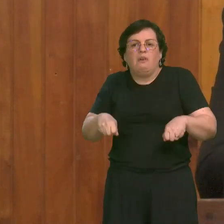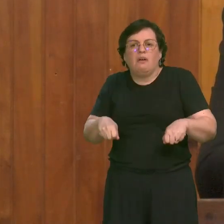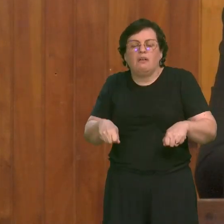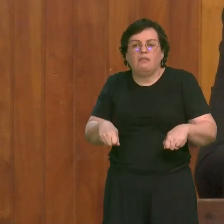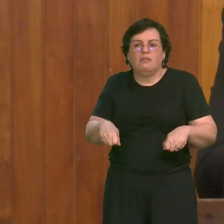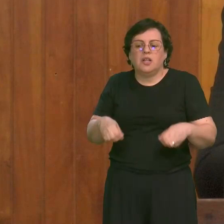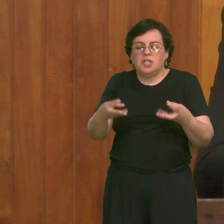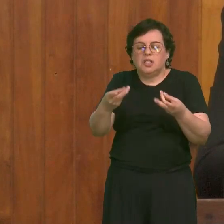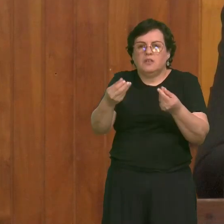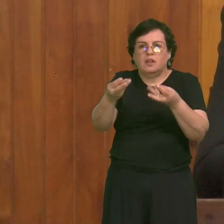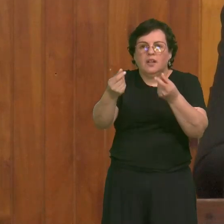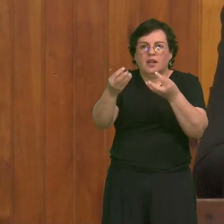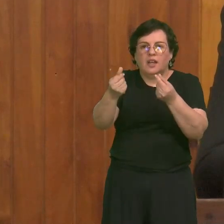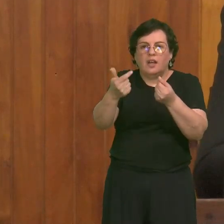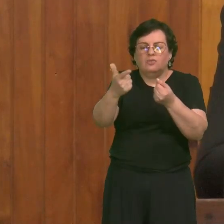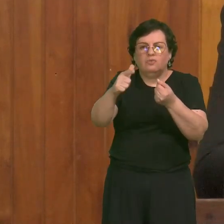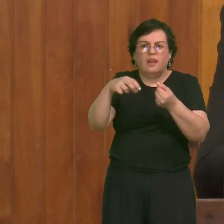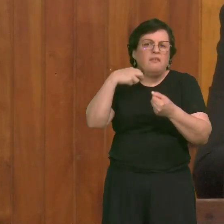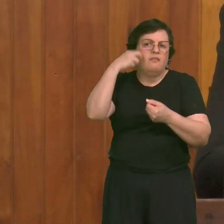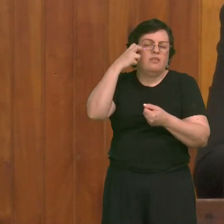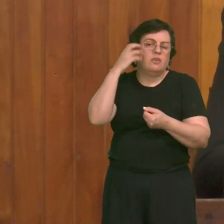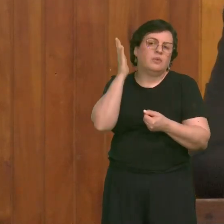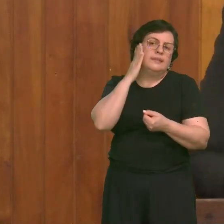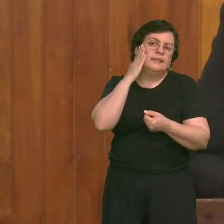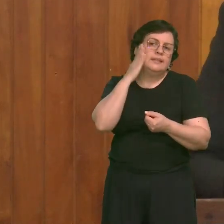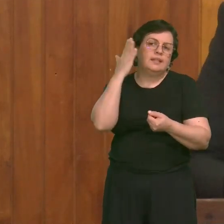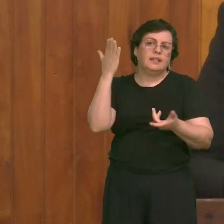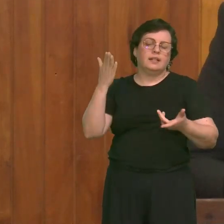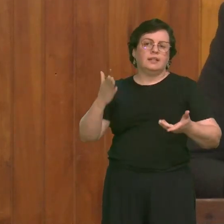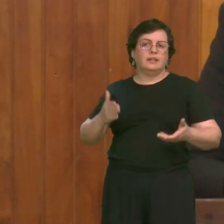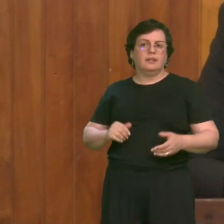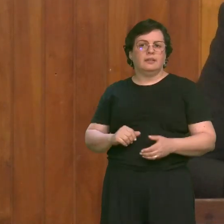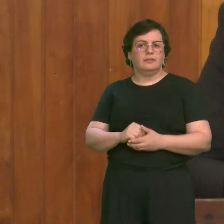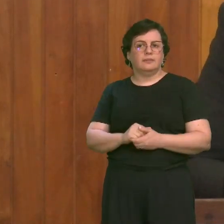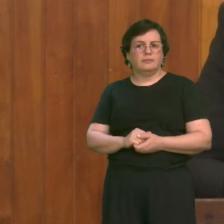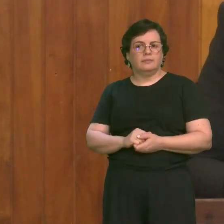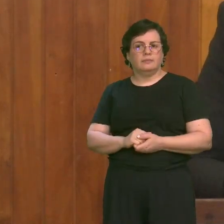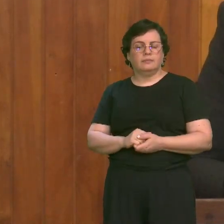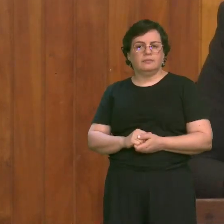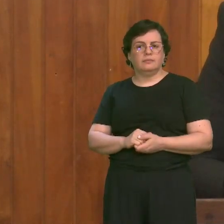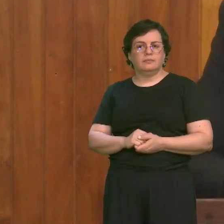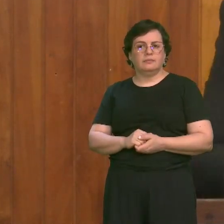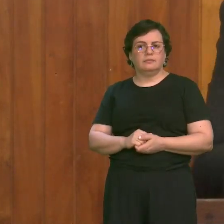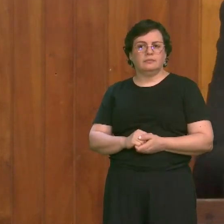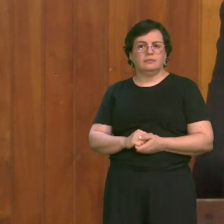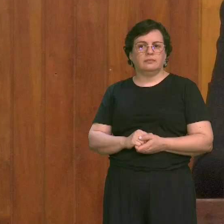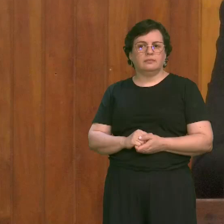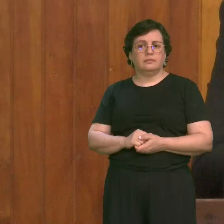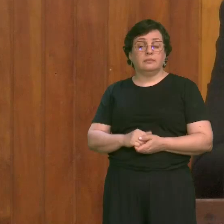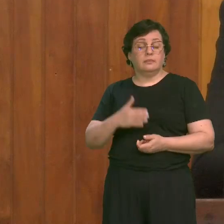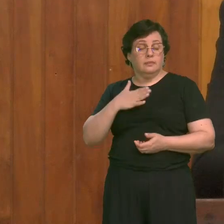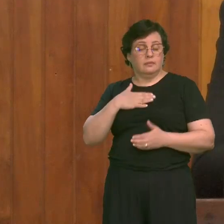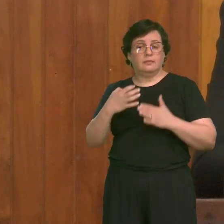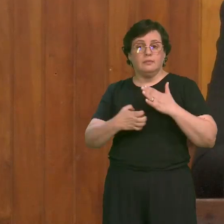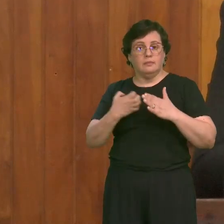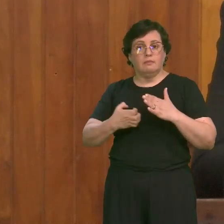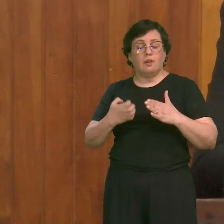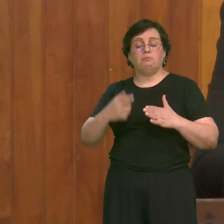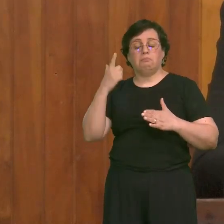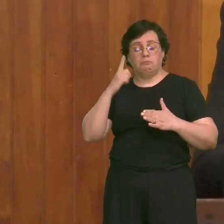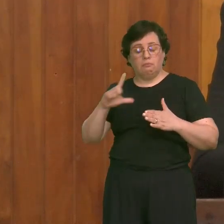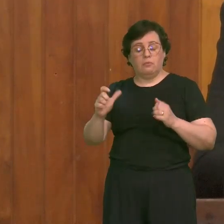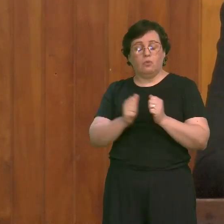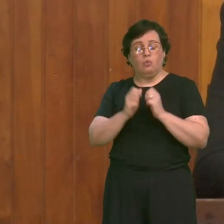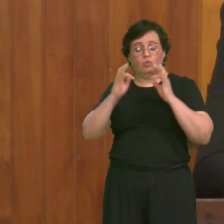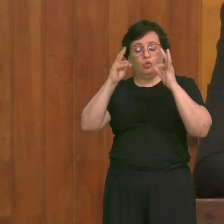cara que não tem vergonha na cara Então as minhas emendas eu vou manter